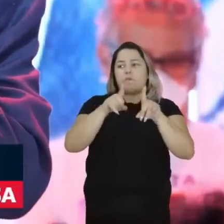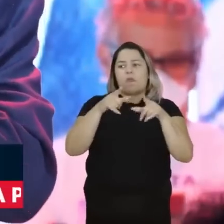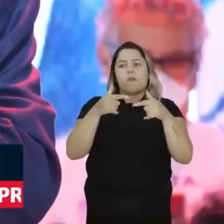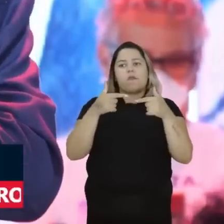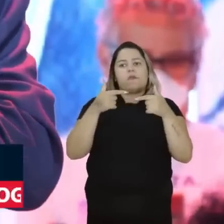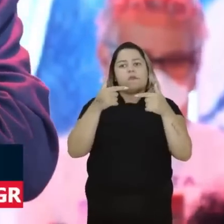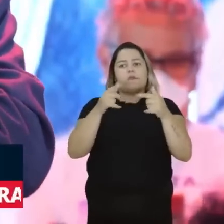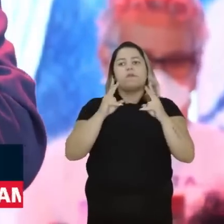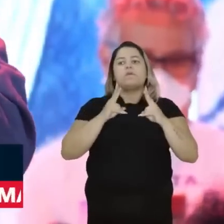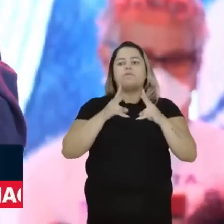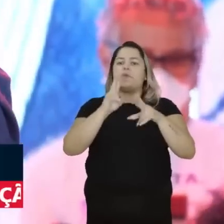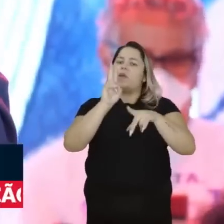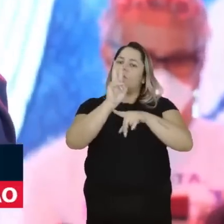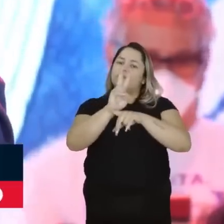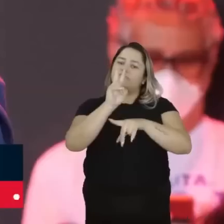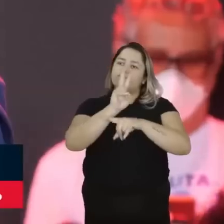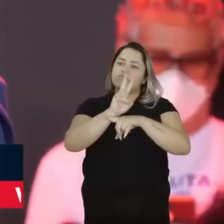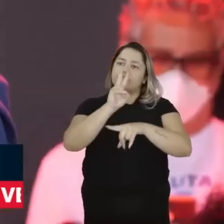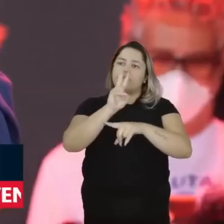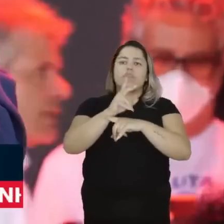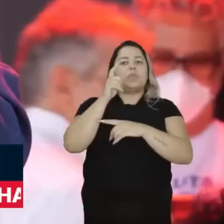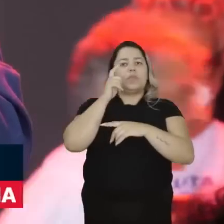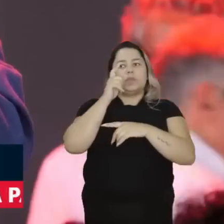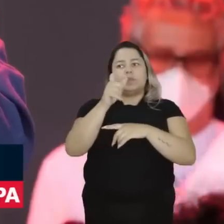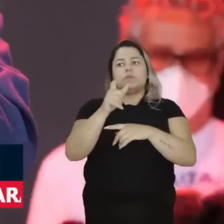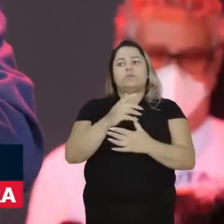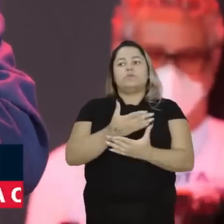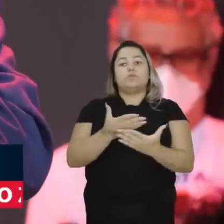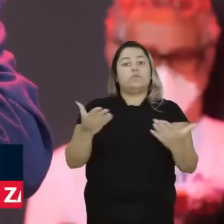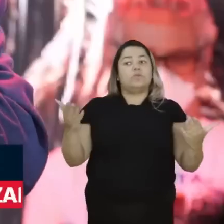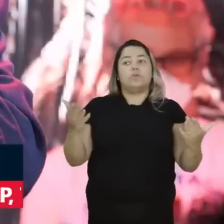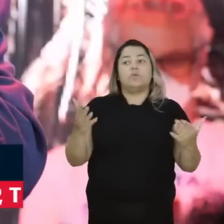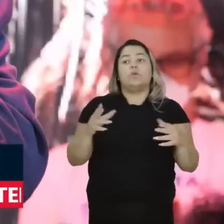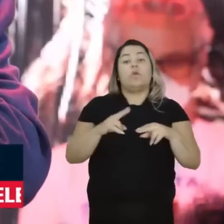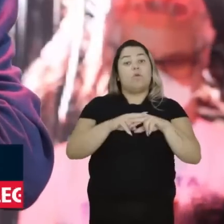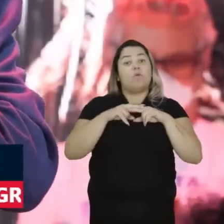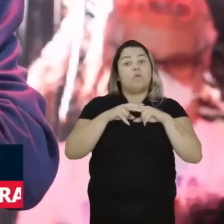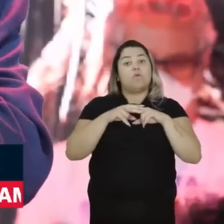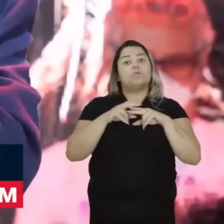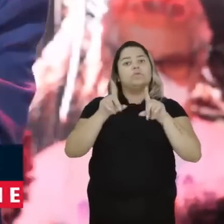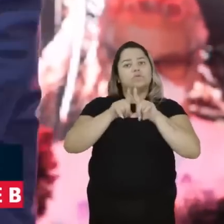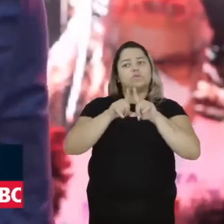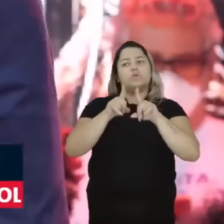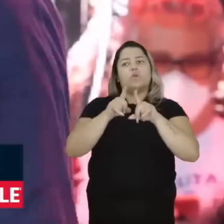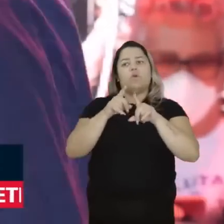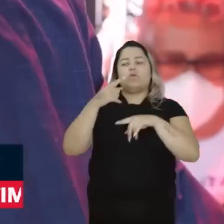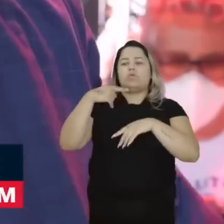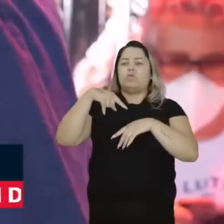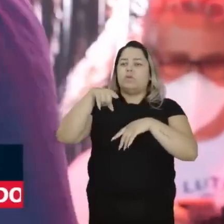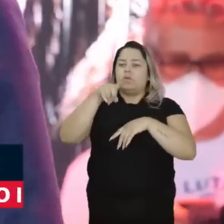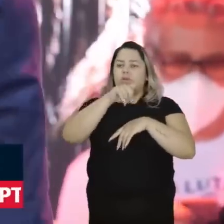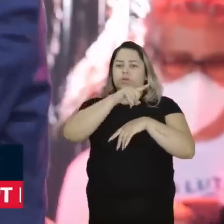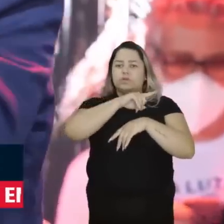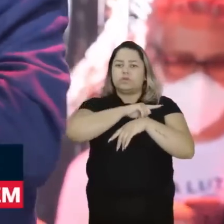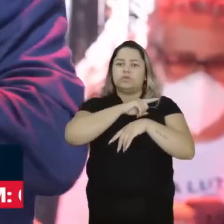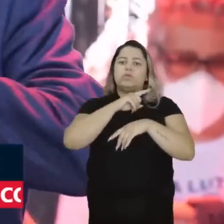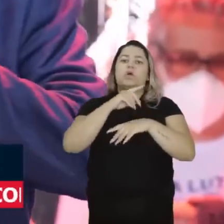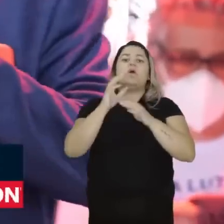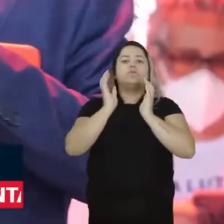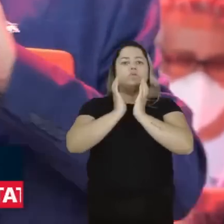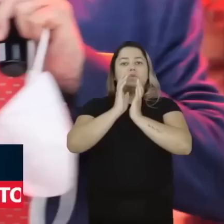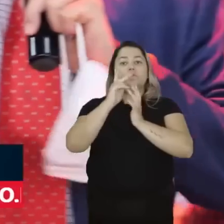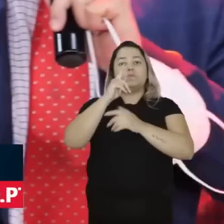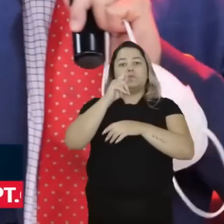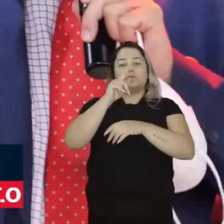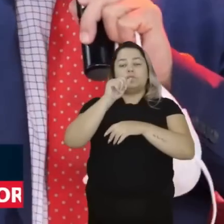resistência, na defesa e dos interesses de vocês. Por isso, contem com a gente, com todos os nossos partidos,